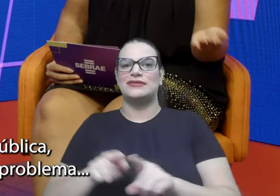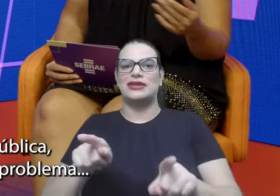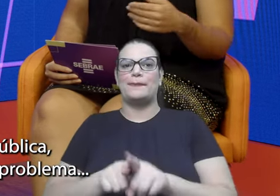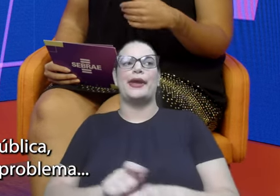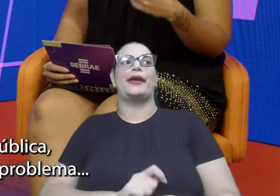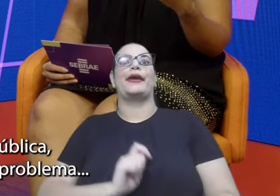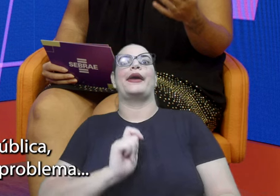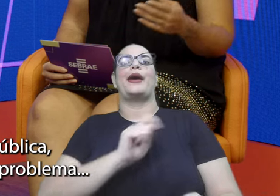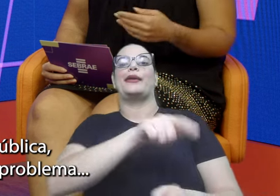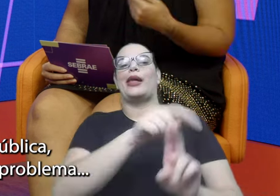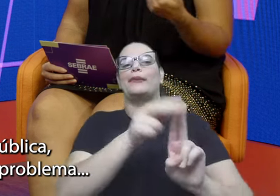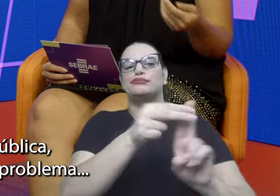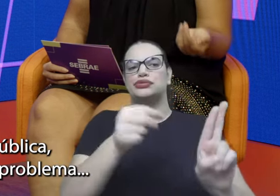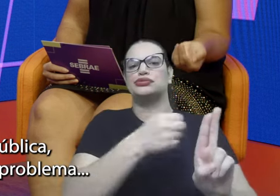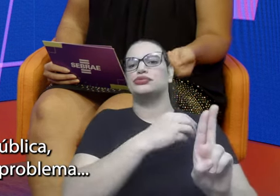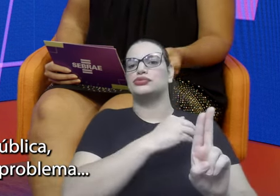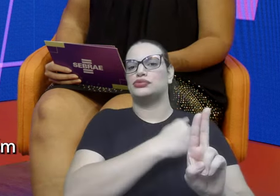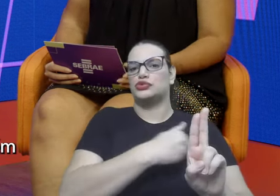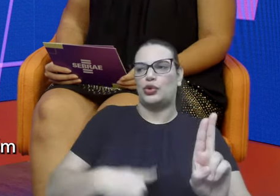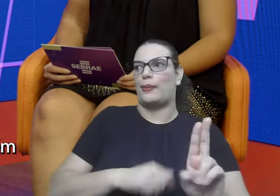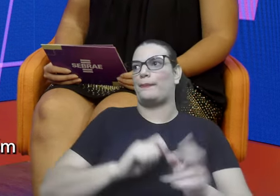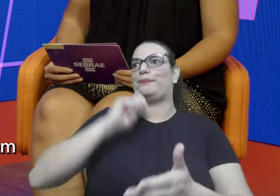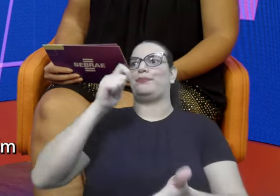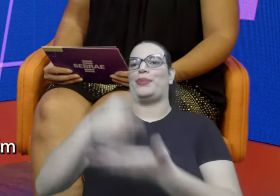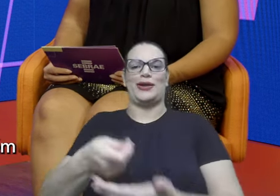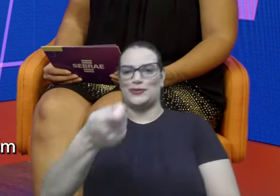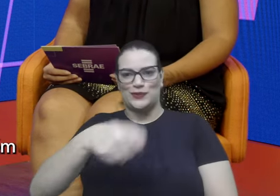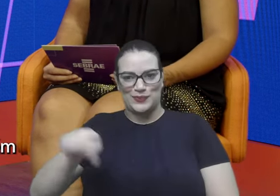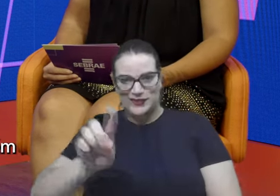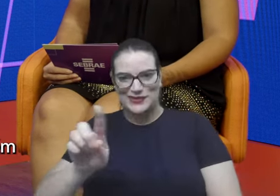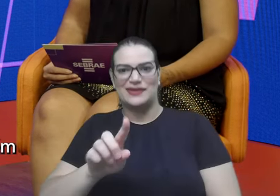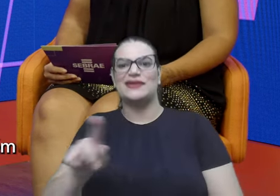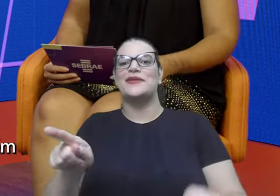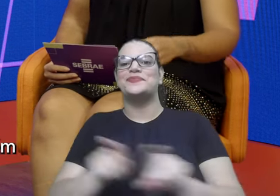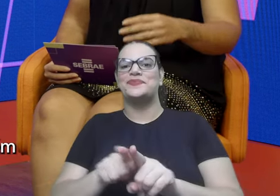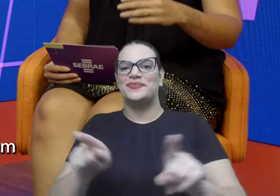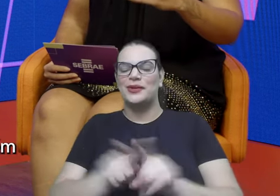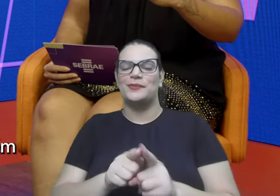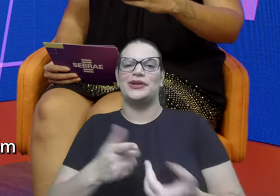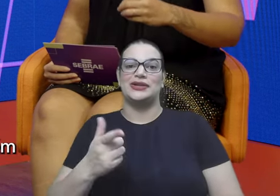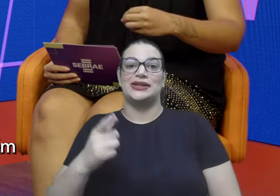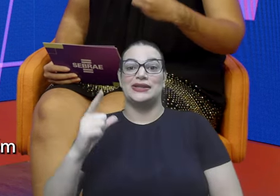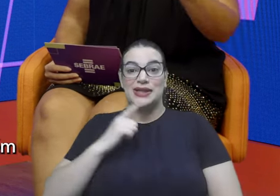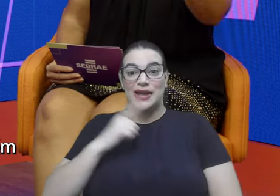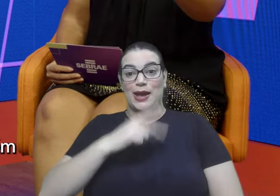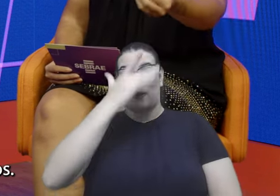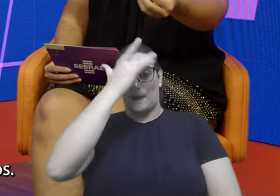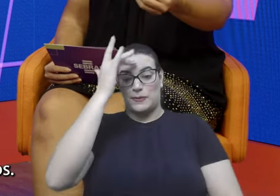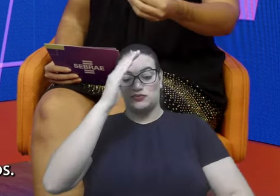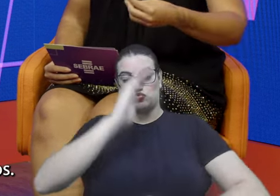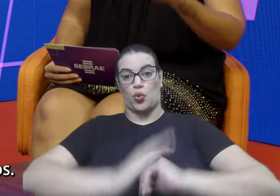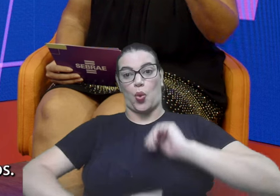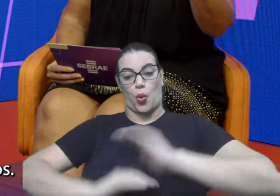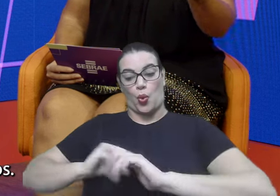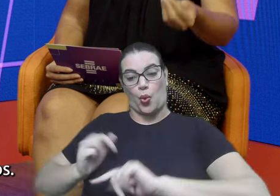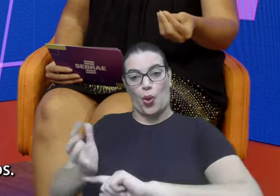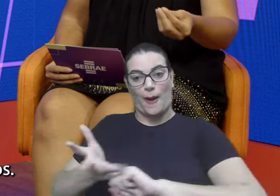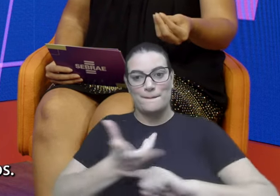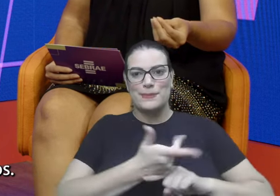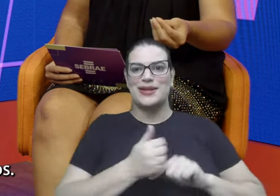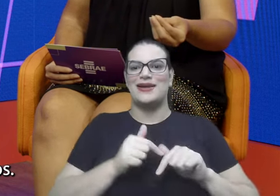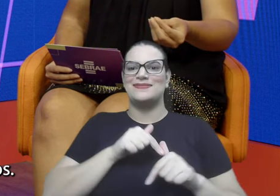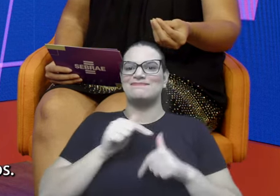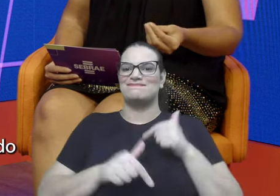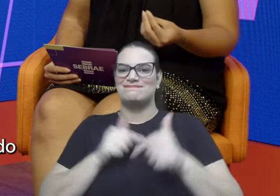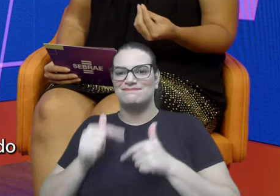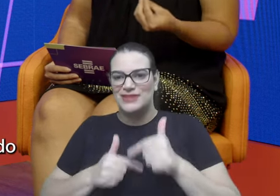por exemplo ou que não tenha aí um problema a gente tem a parte também de ter uma pessoa apta a exercitar os seus